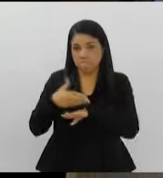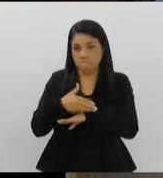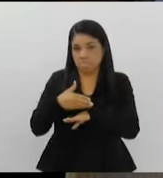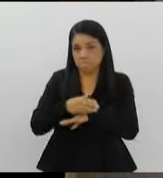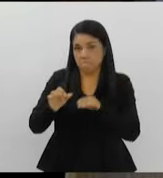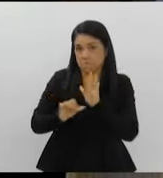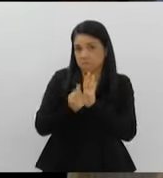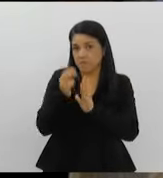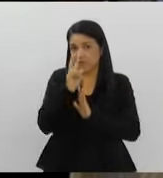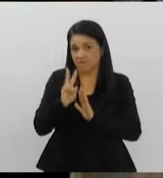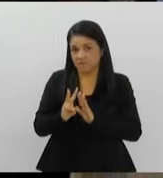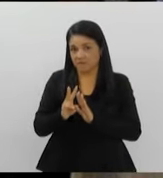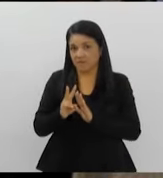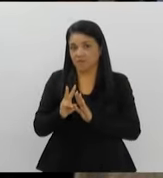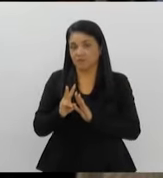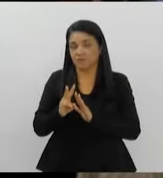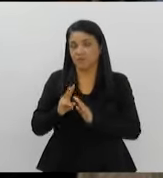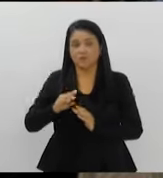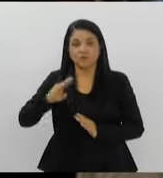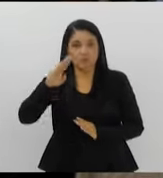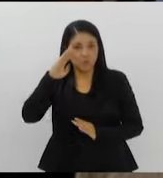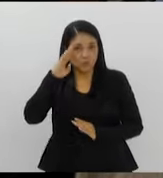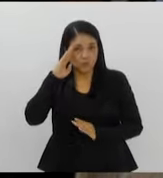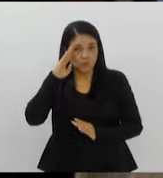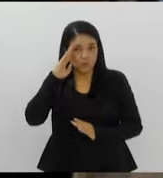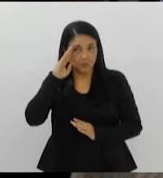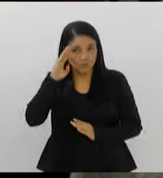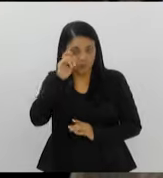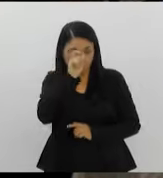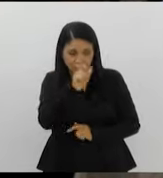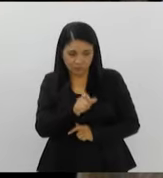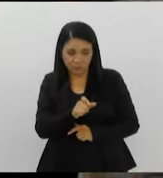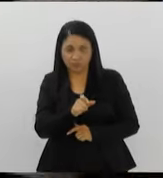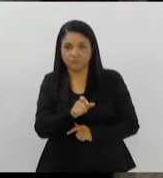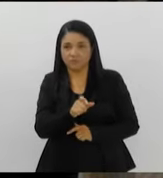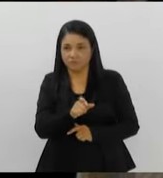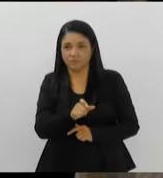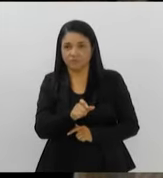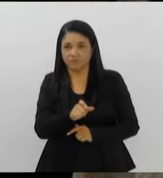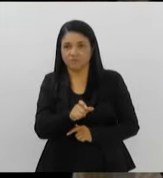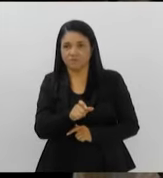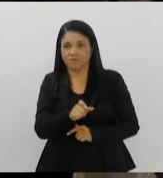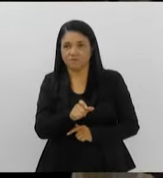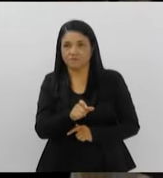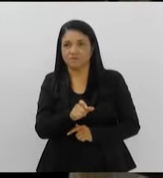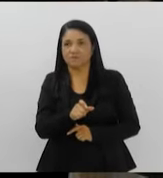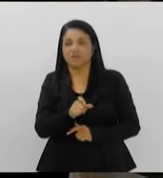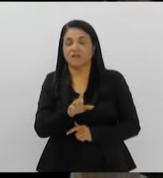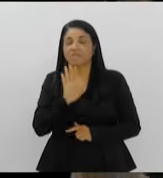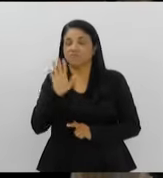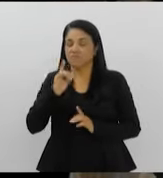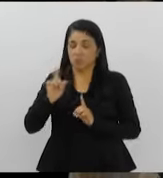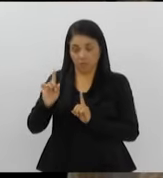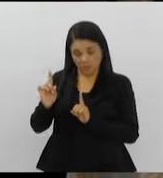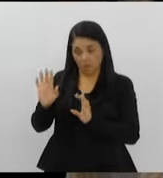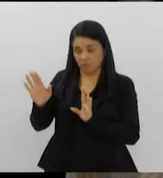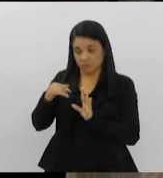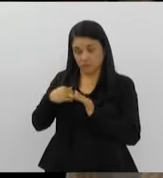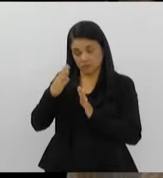plenária o soldadinho... Não, deputado, não é não. Vossas Excelências já estão antecipando a